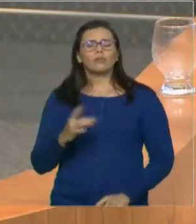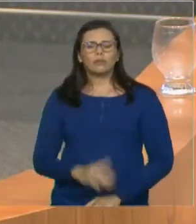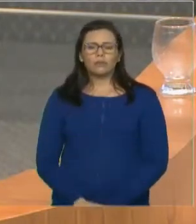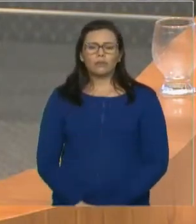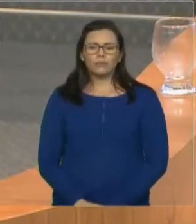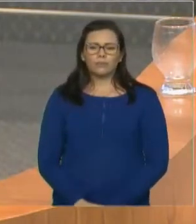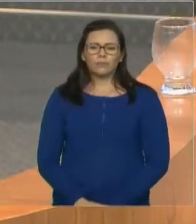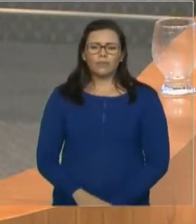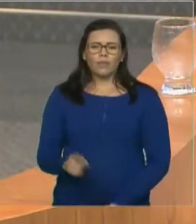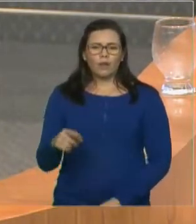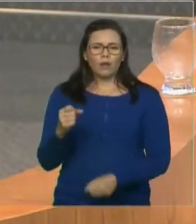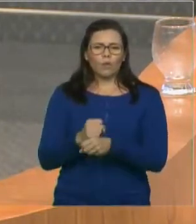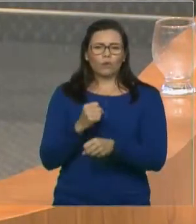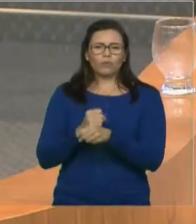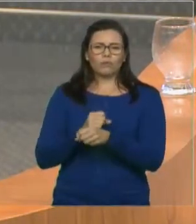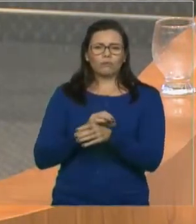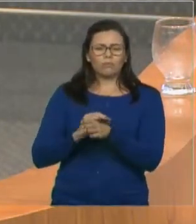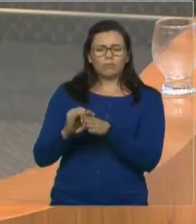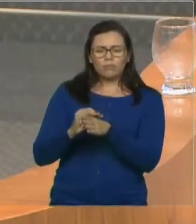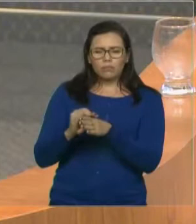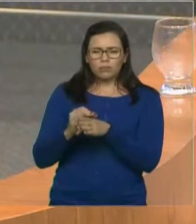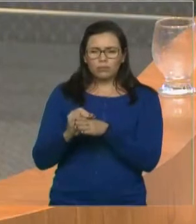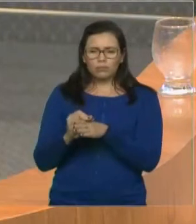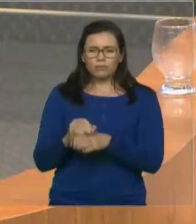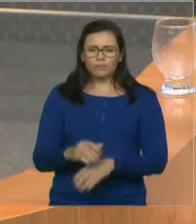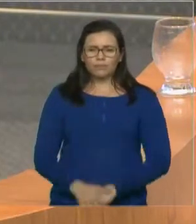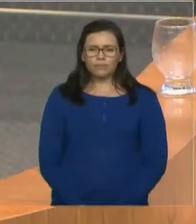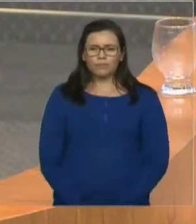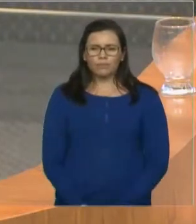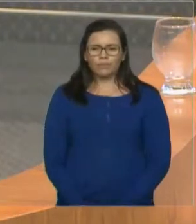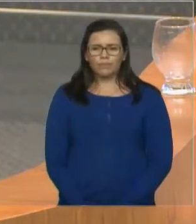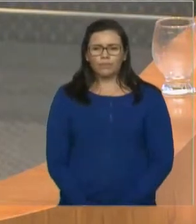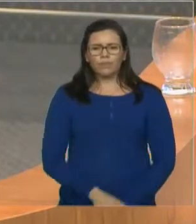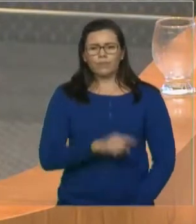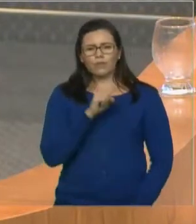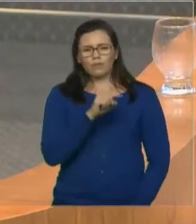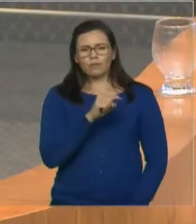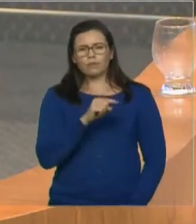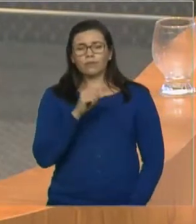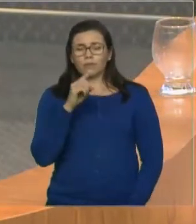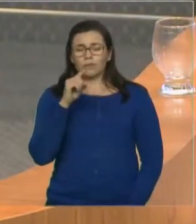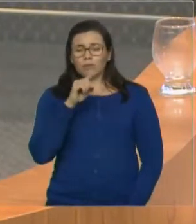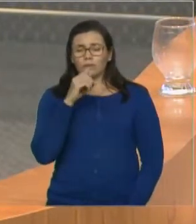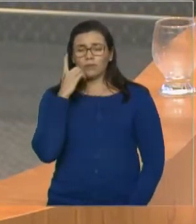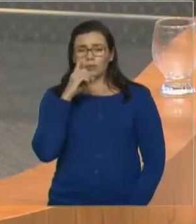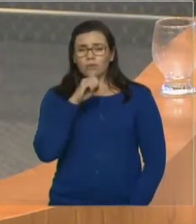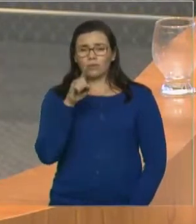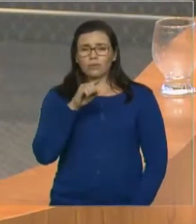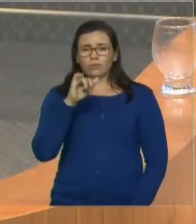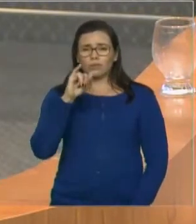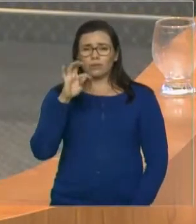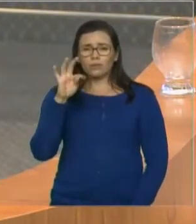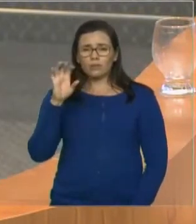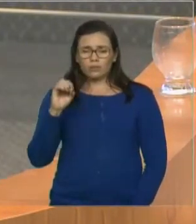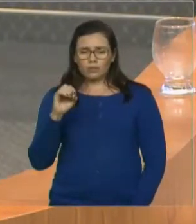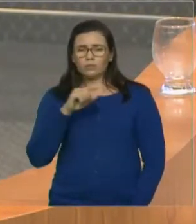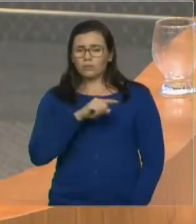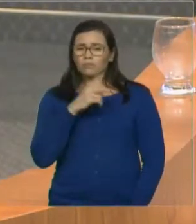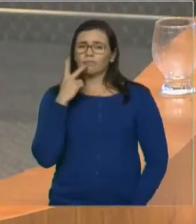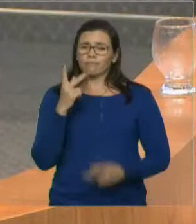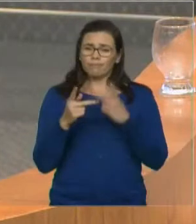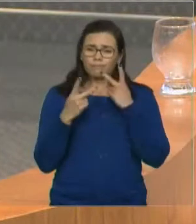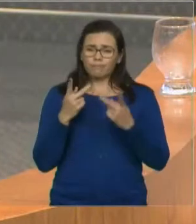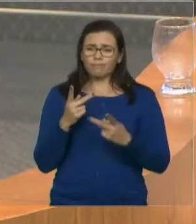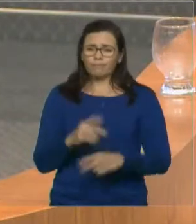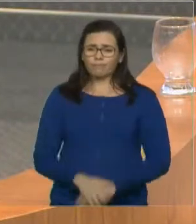na recuperação dessas estradas. E Vossa Excelência fez uma grande observação, deputado Zito Rolim. Realmente eu não tinha parado para atentar, que